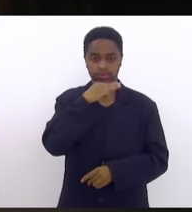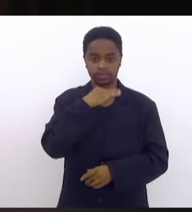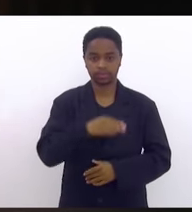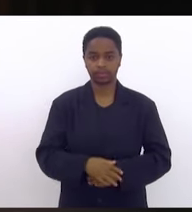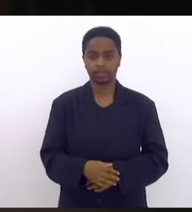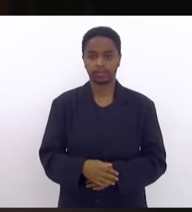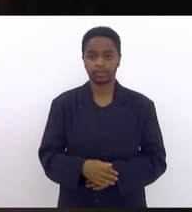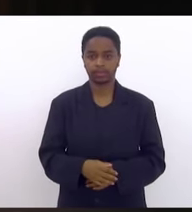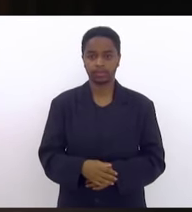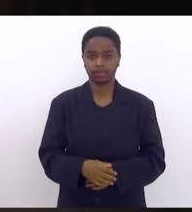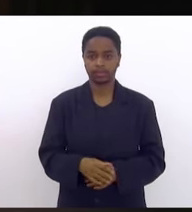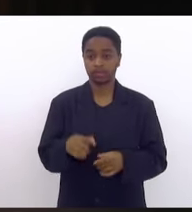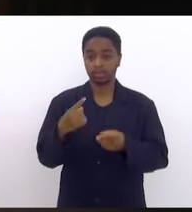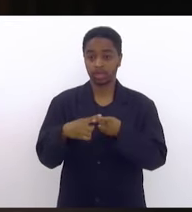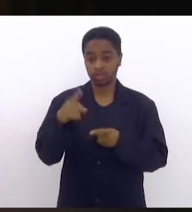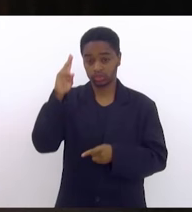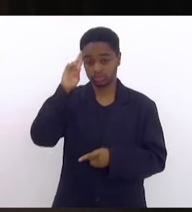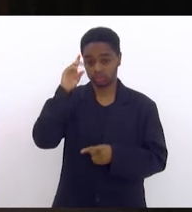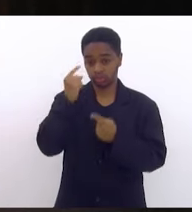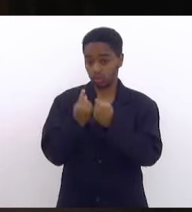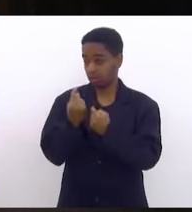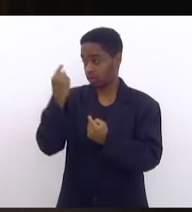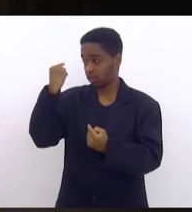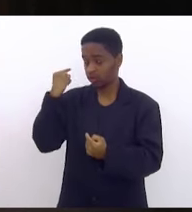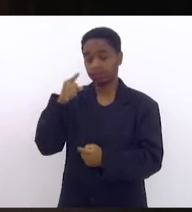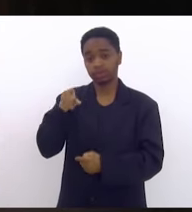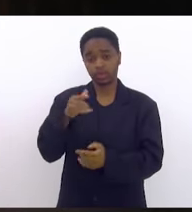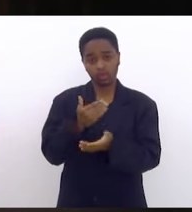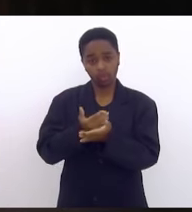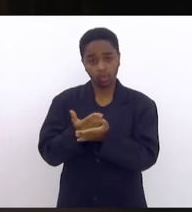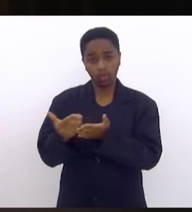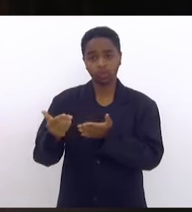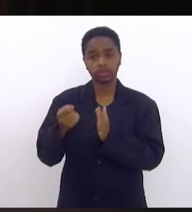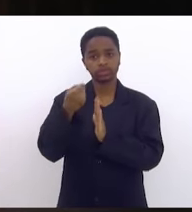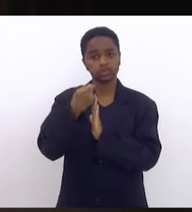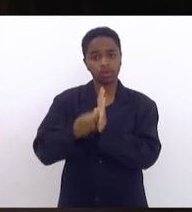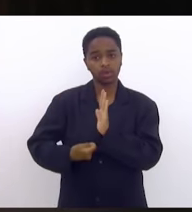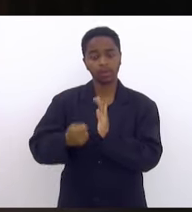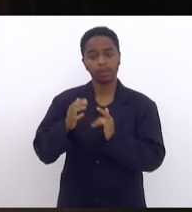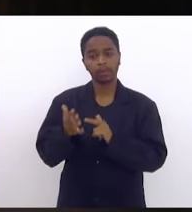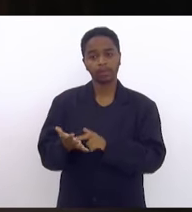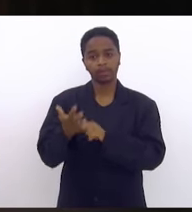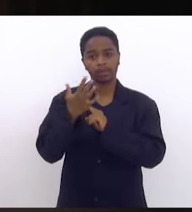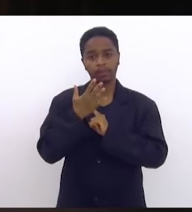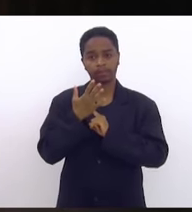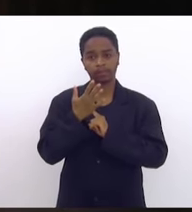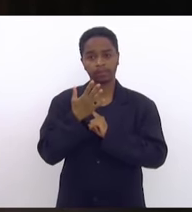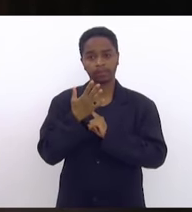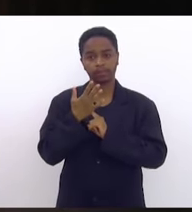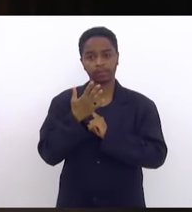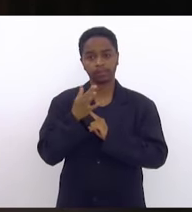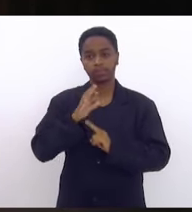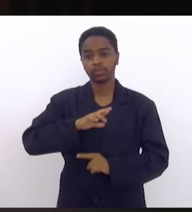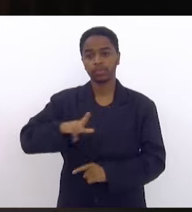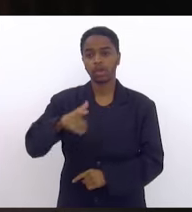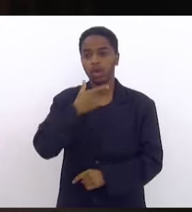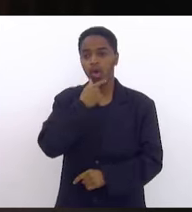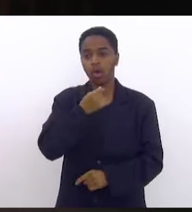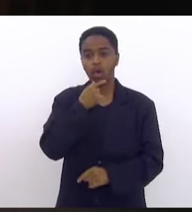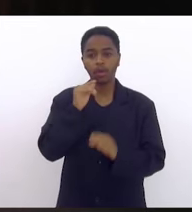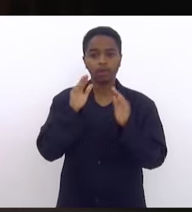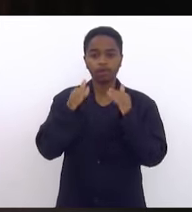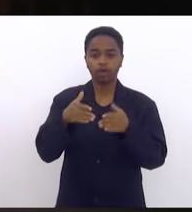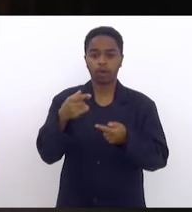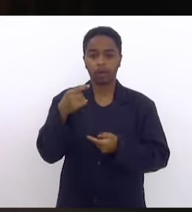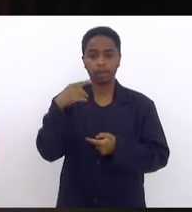A história a qual, lá atrás, o senhor começou a escrever dizendo para mim que não era um homem de política,